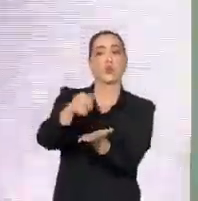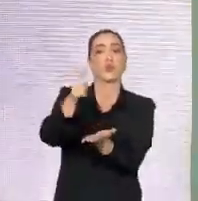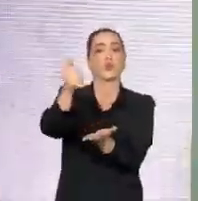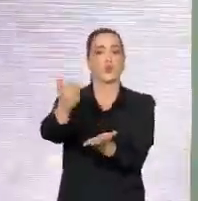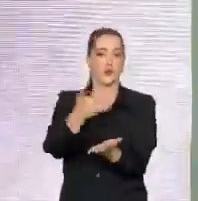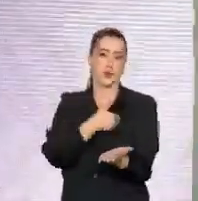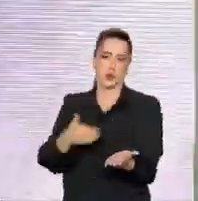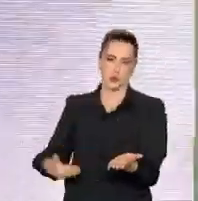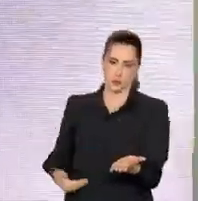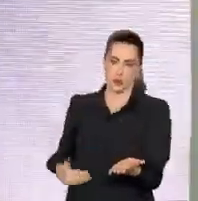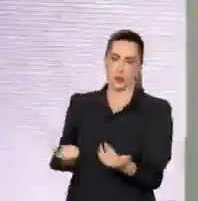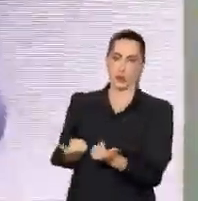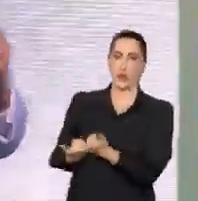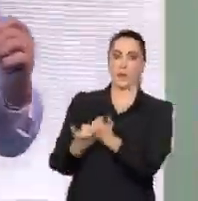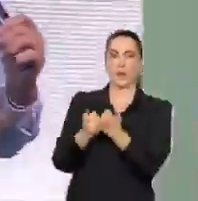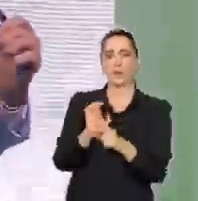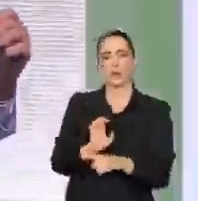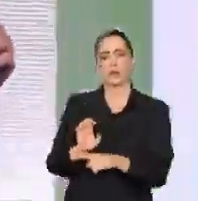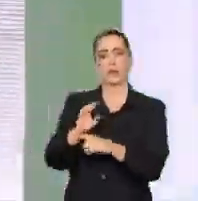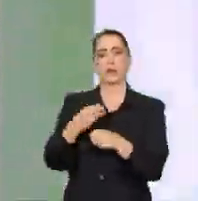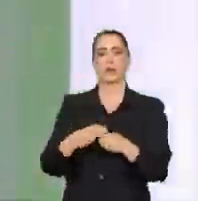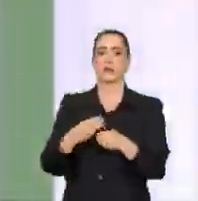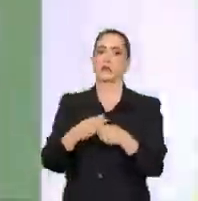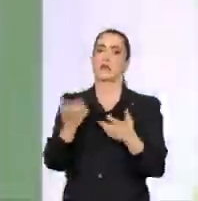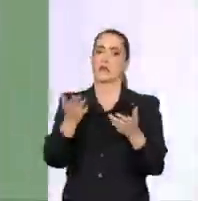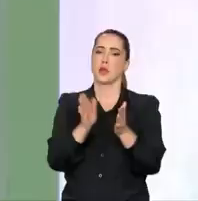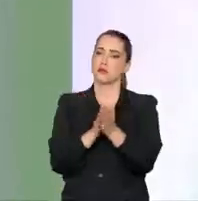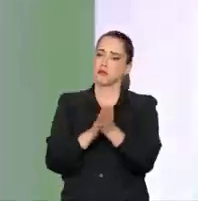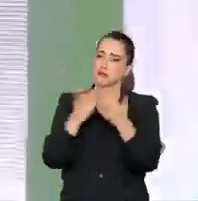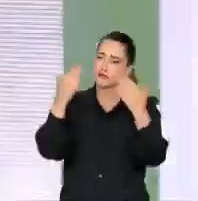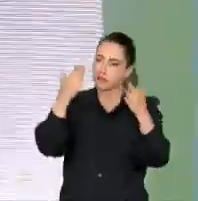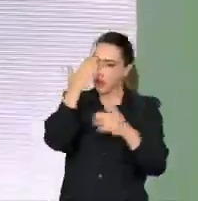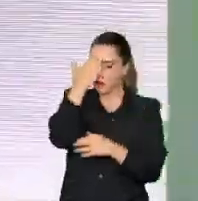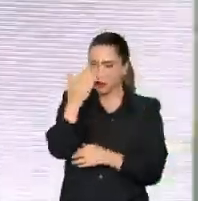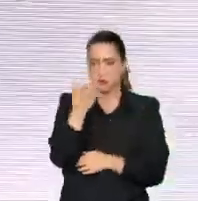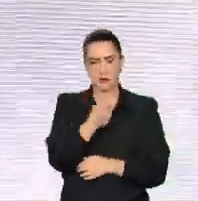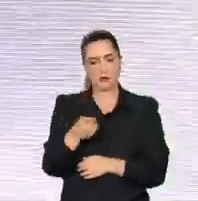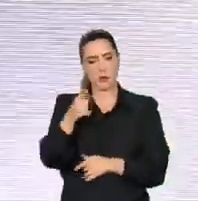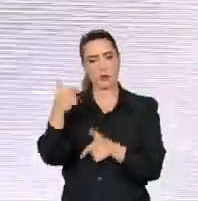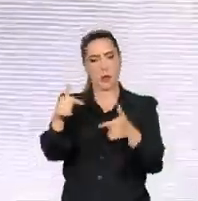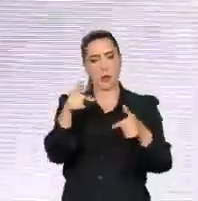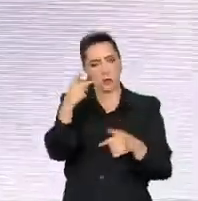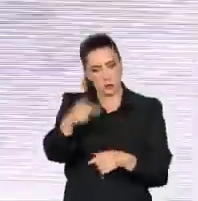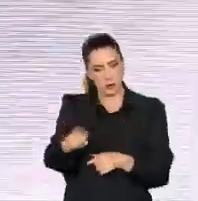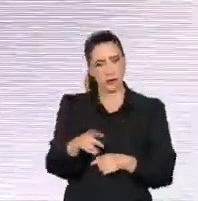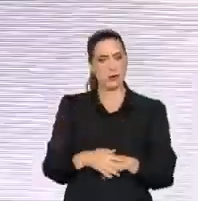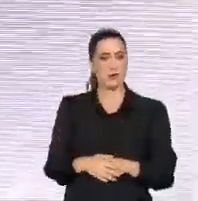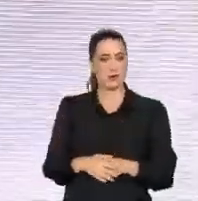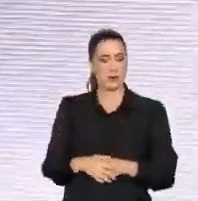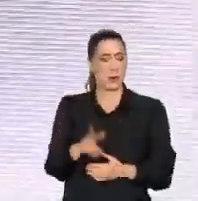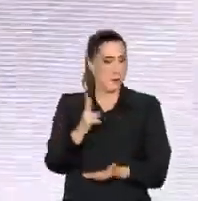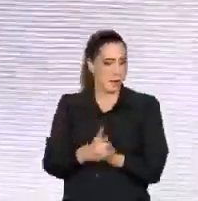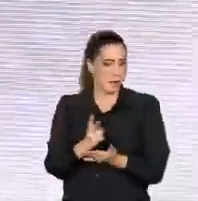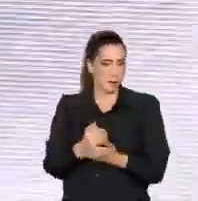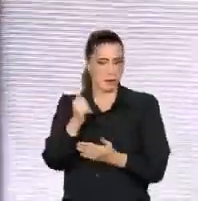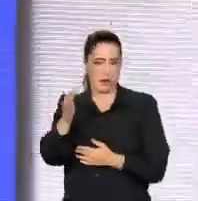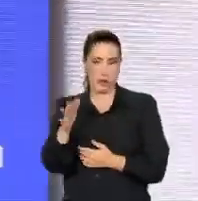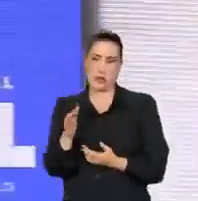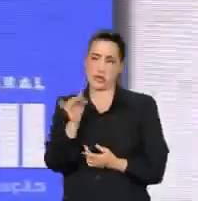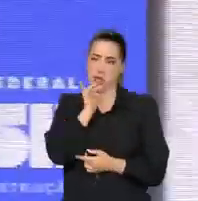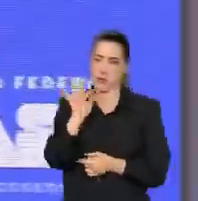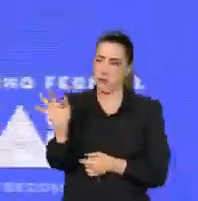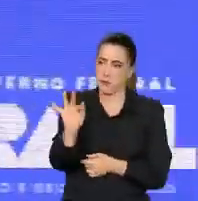apoiado os estados e os municípios, a quem eu queria aqui pedir uma salva de palmas pelo trabalho que eles vêm realizando. As fundações